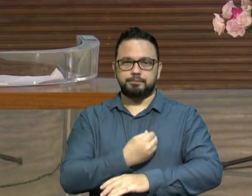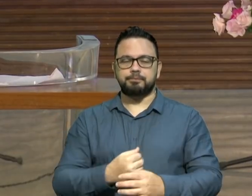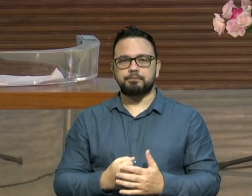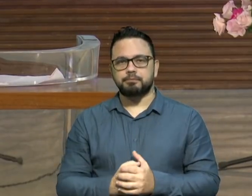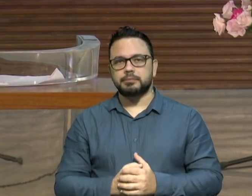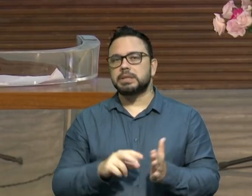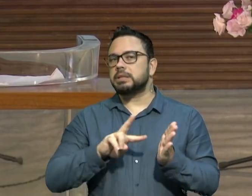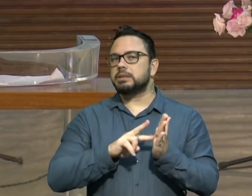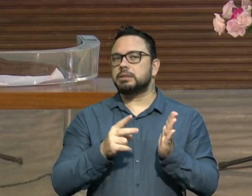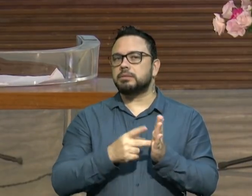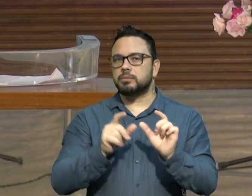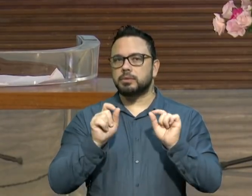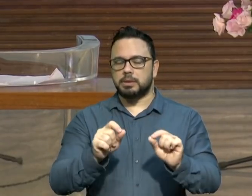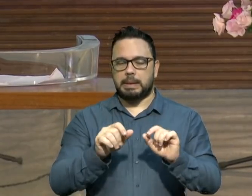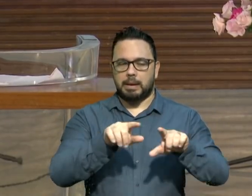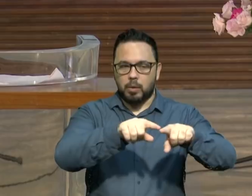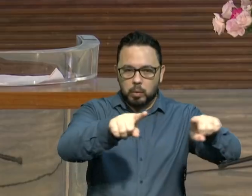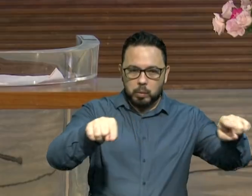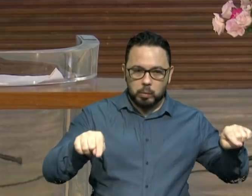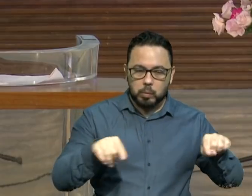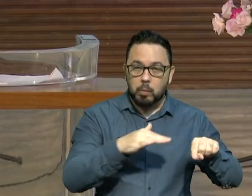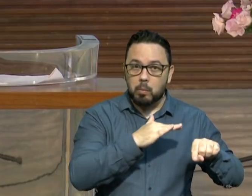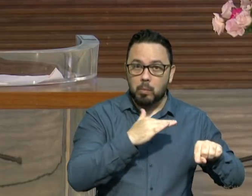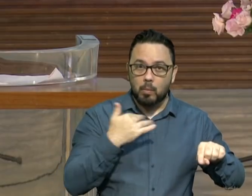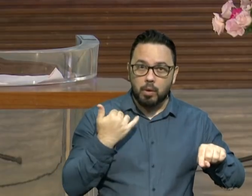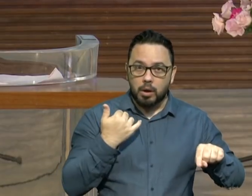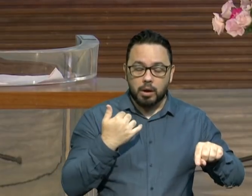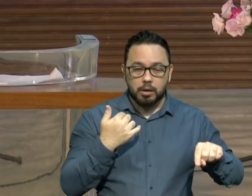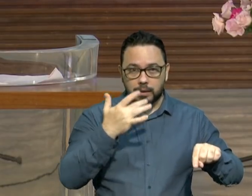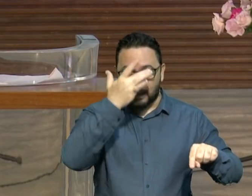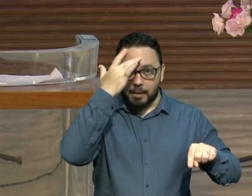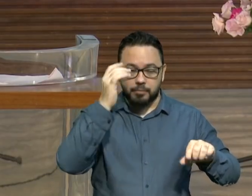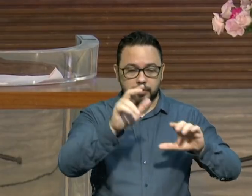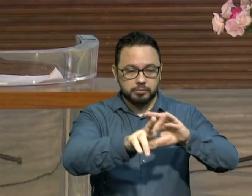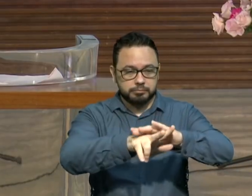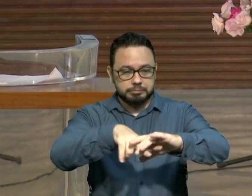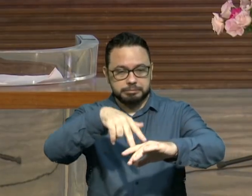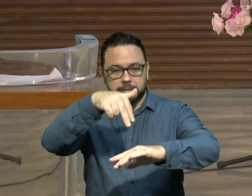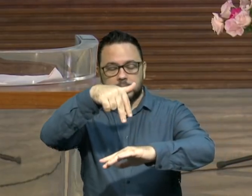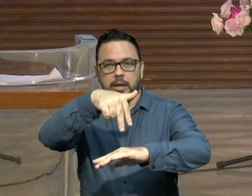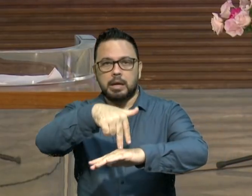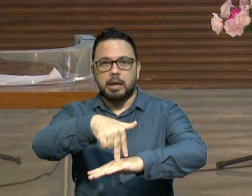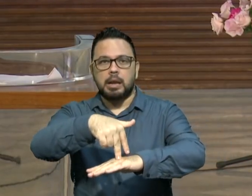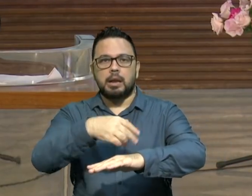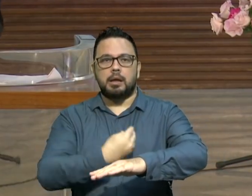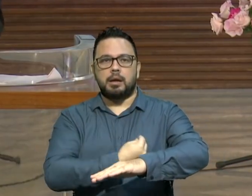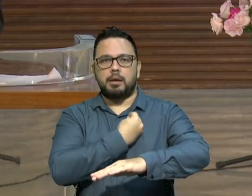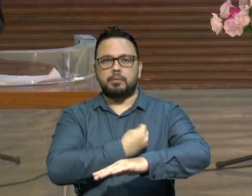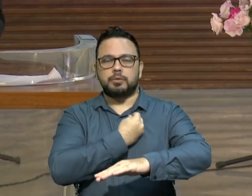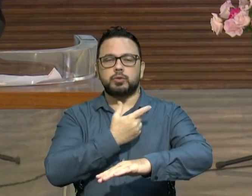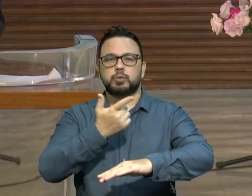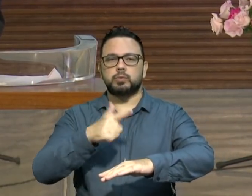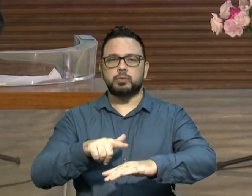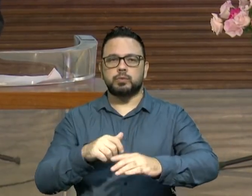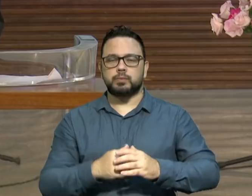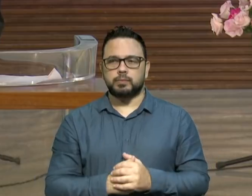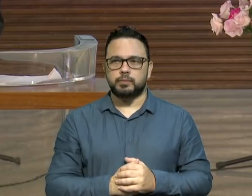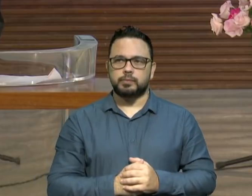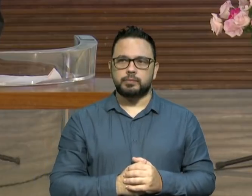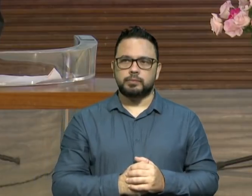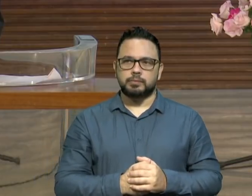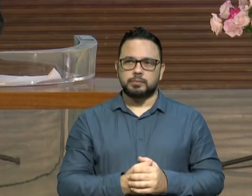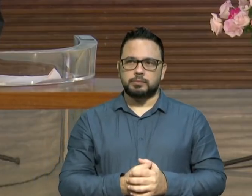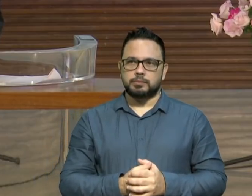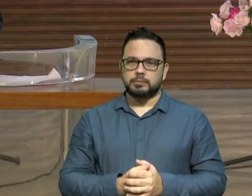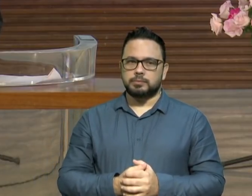levantar dentre os mortos Ana anastasis Ana é um intervalo entre duas coisas